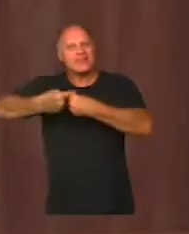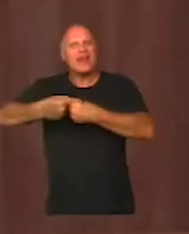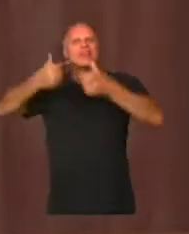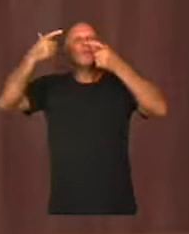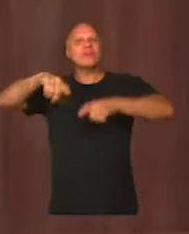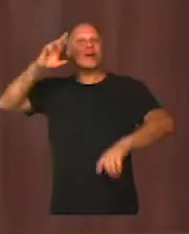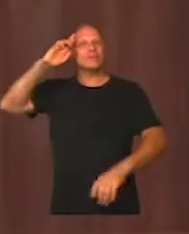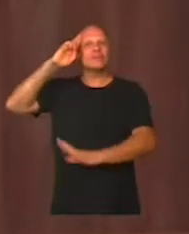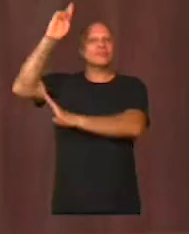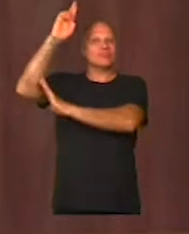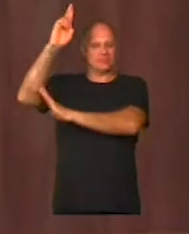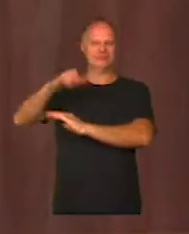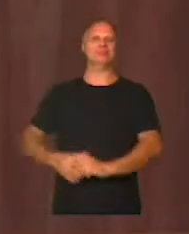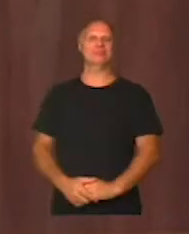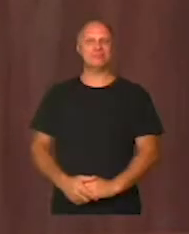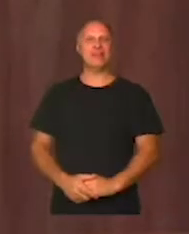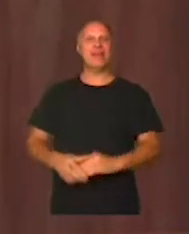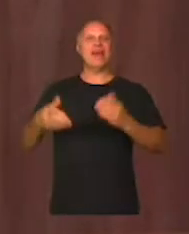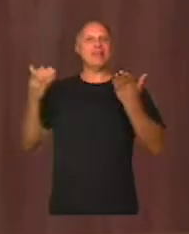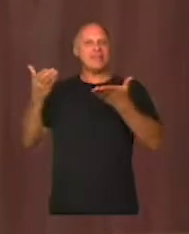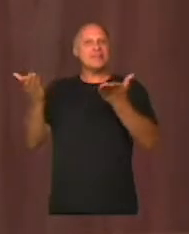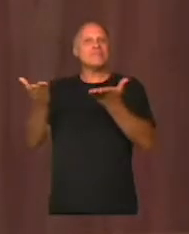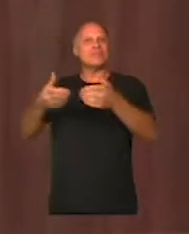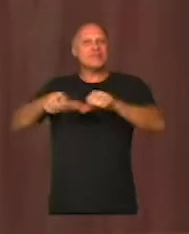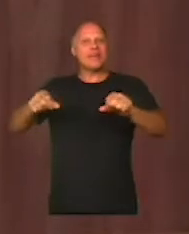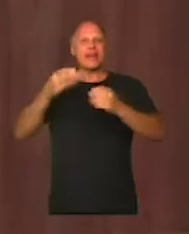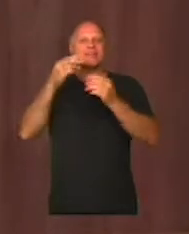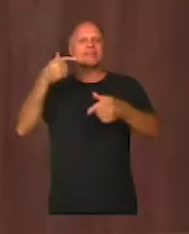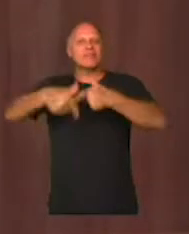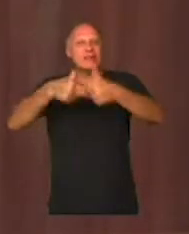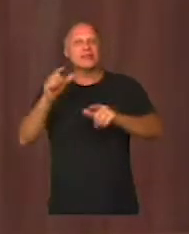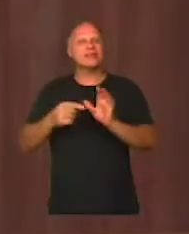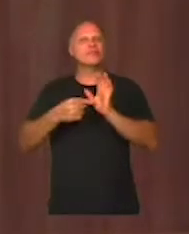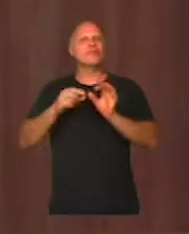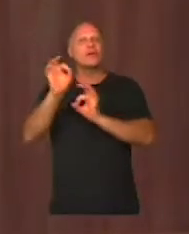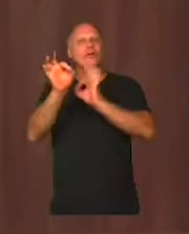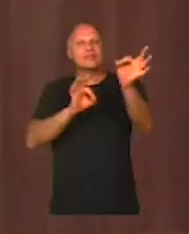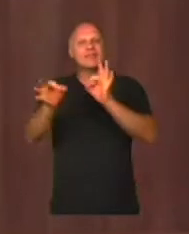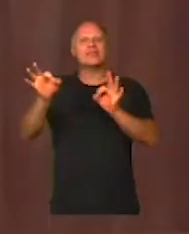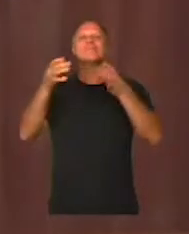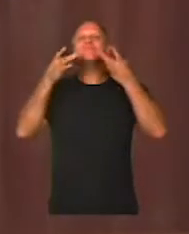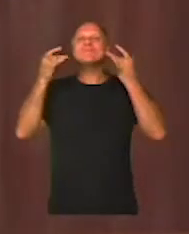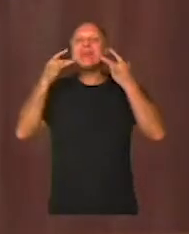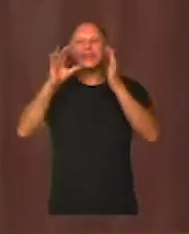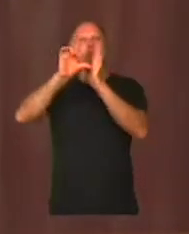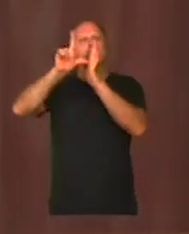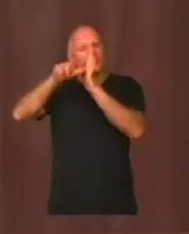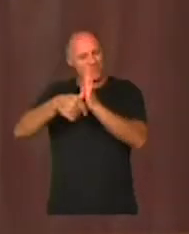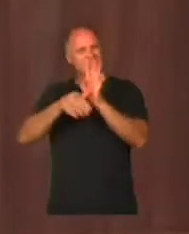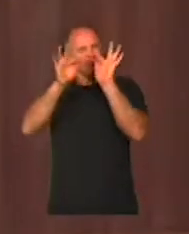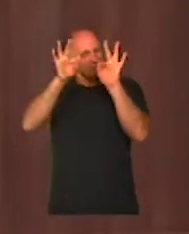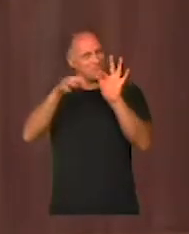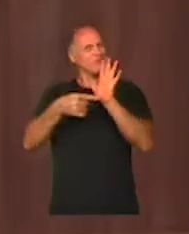o diretor. Isso. Atualmente está à frente do espetáculo A Ilha, que nós vamos passar hoje no final do programa, né? Uma palhinha